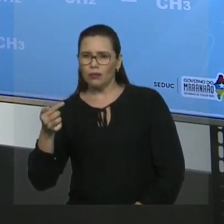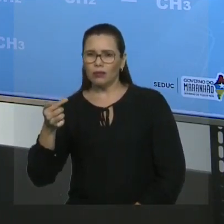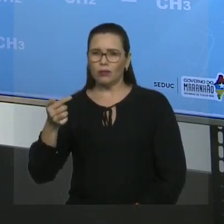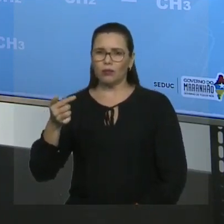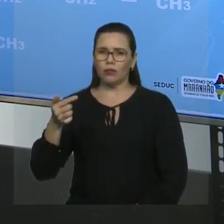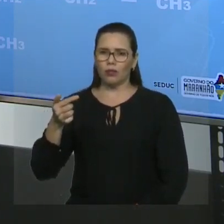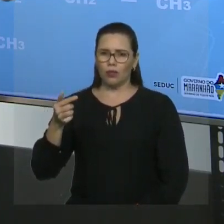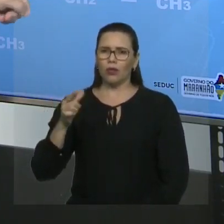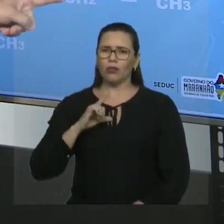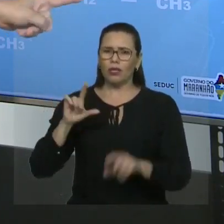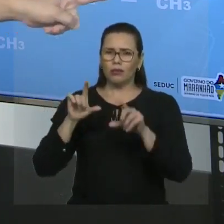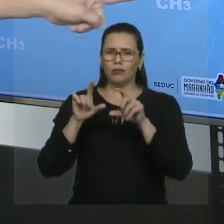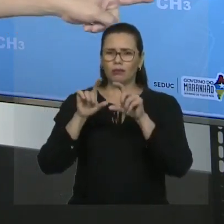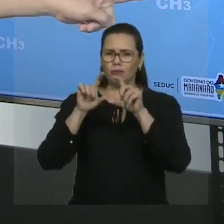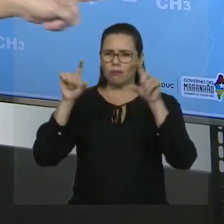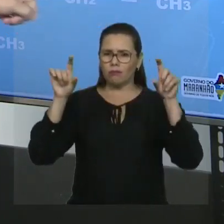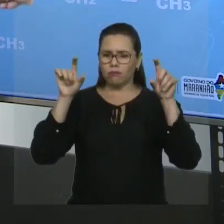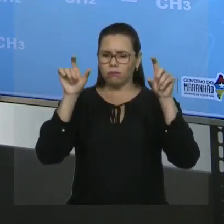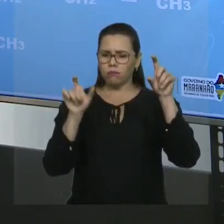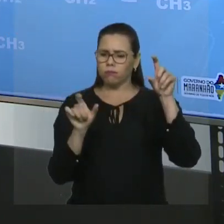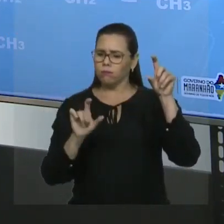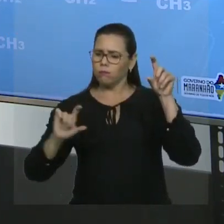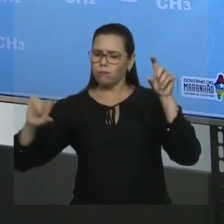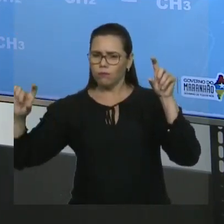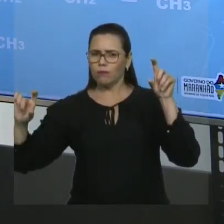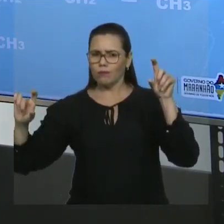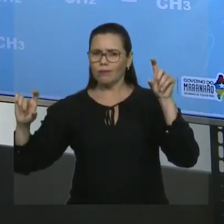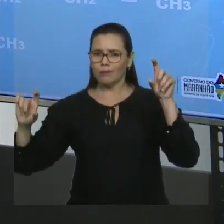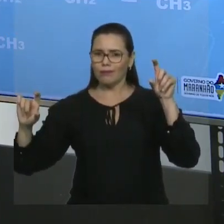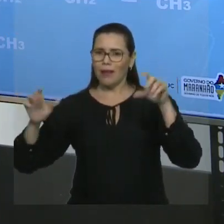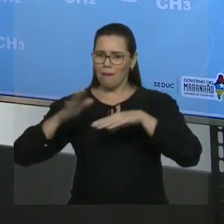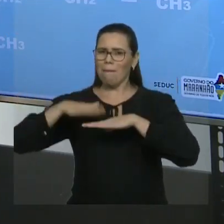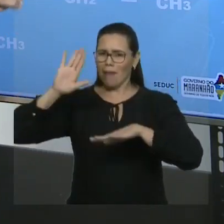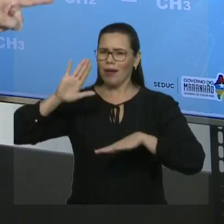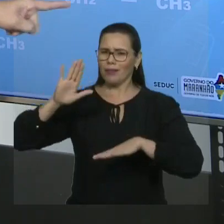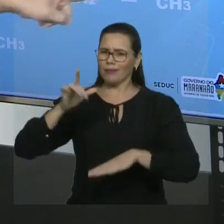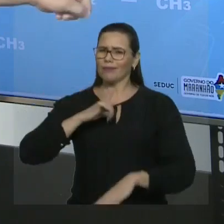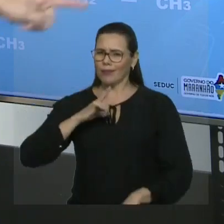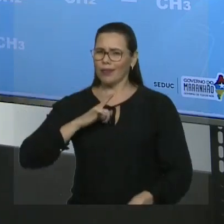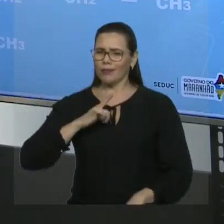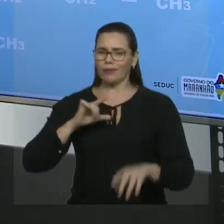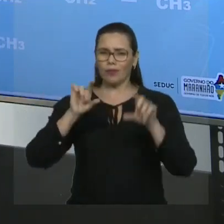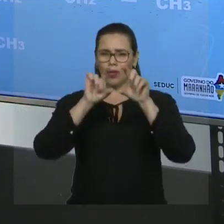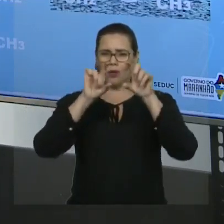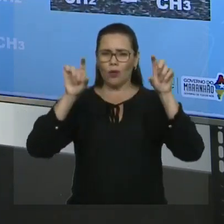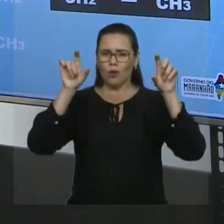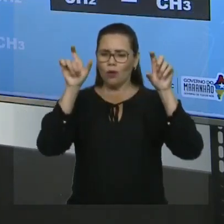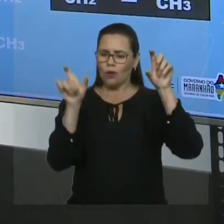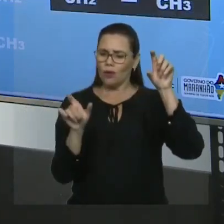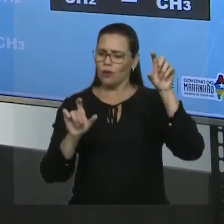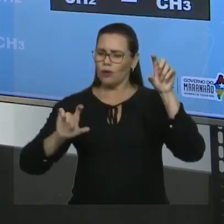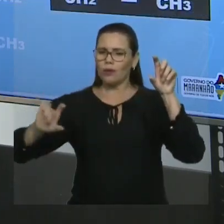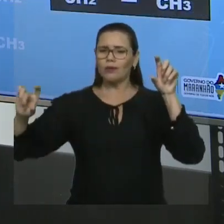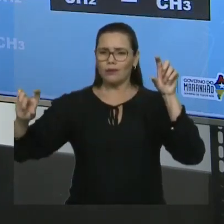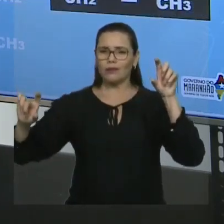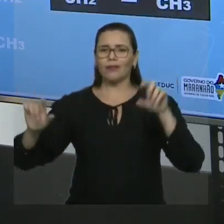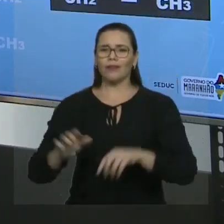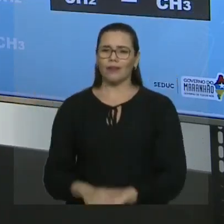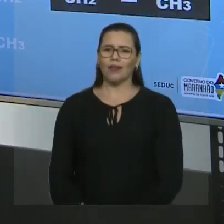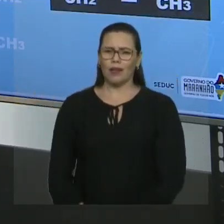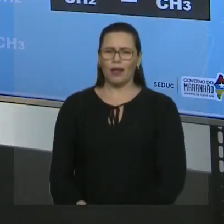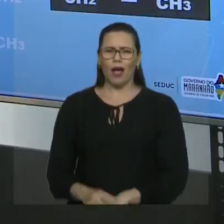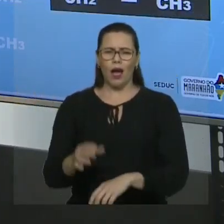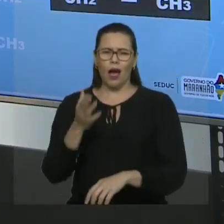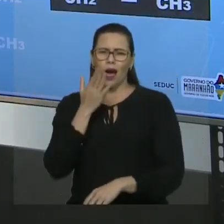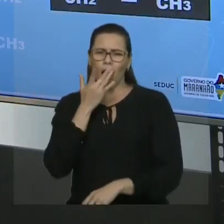que esta aqui tem mais carbonos? Então, consequentemente, esta, por apresentar a maior sequência de carbono, será a nossa cadeia